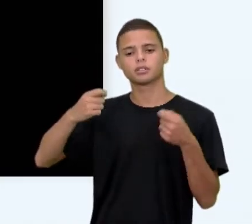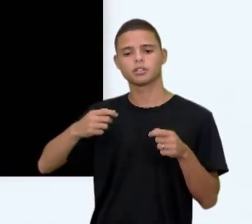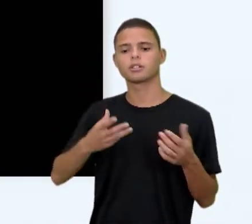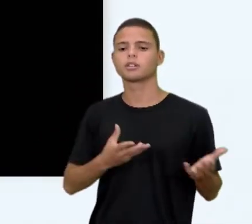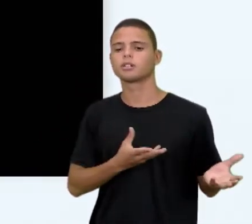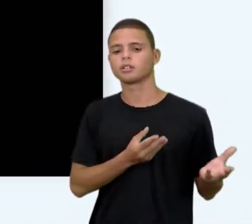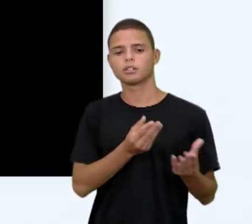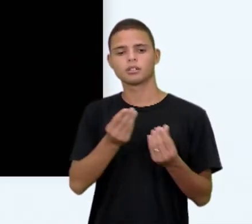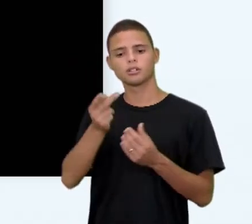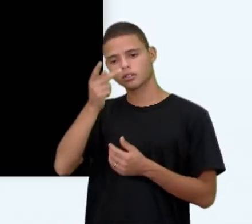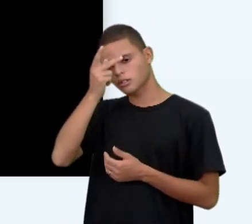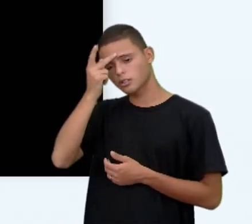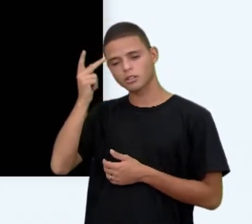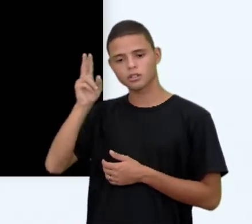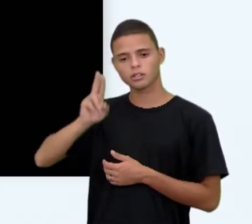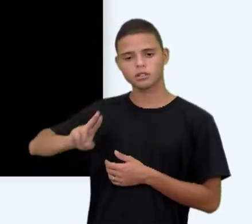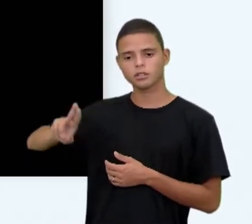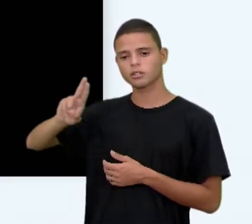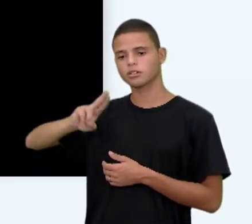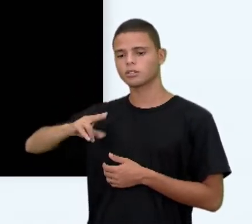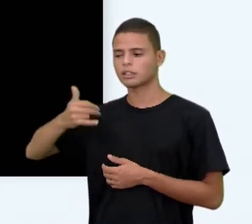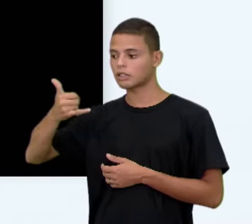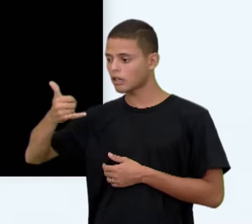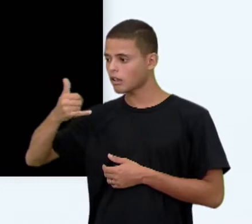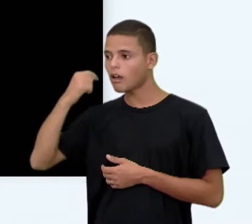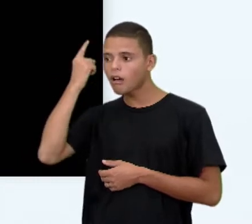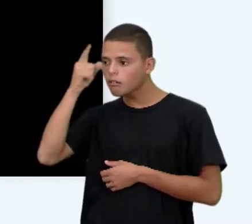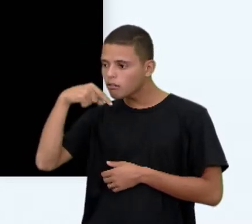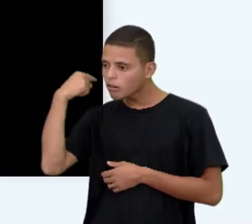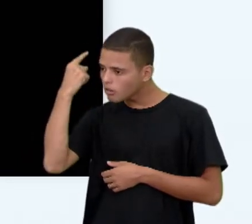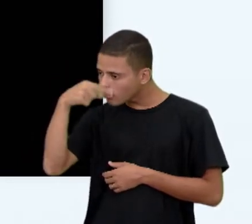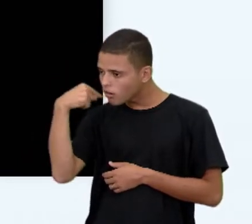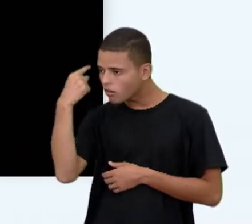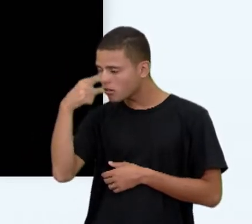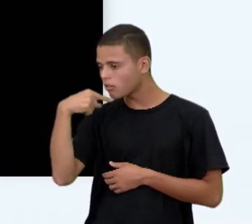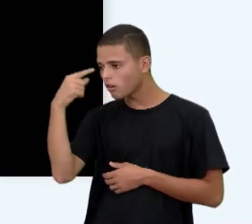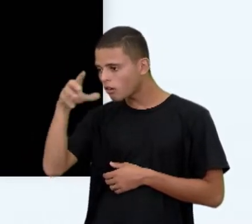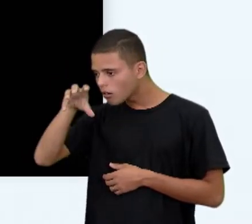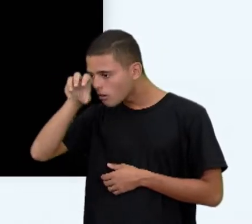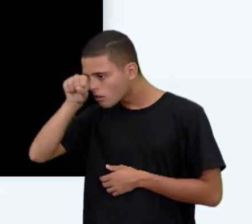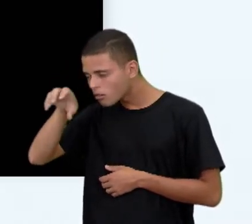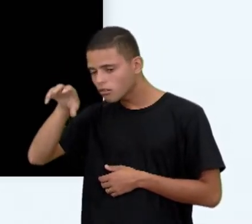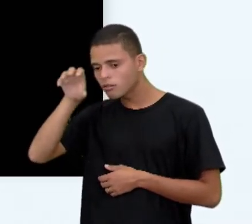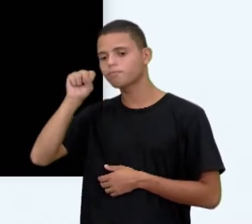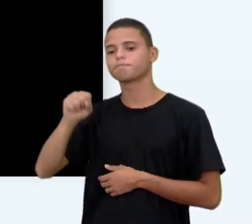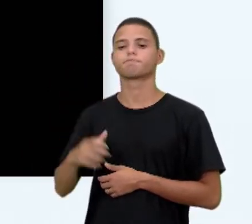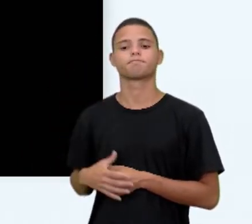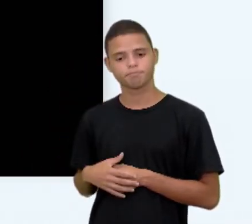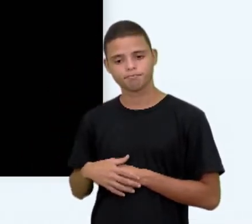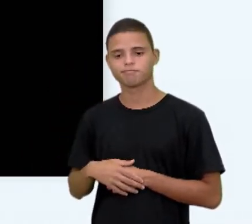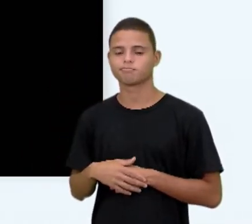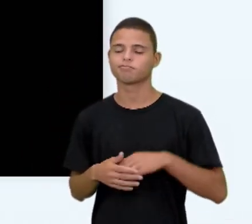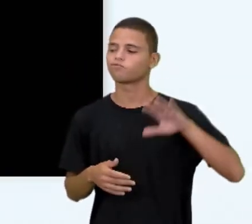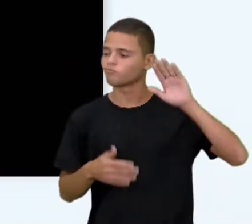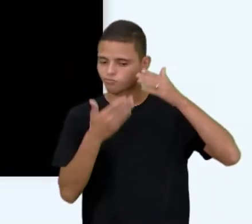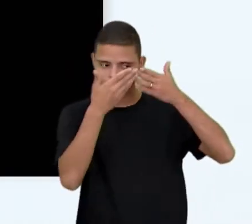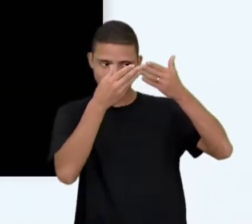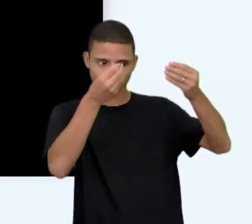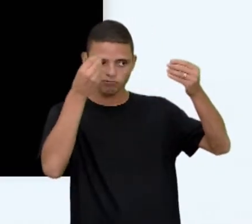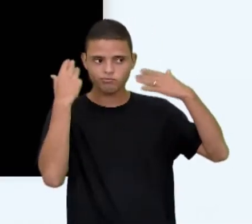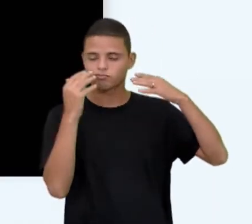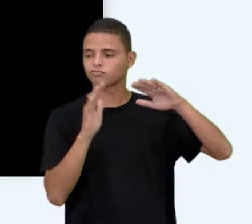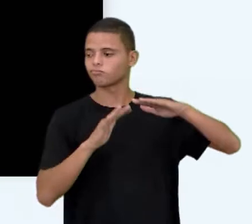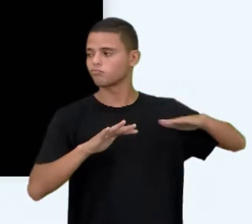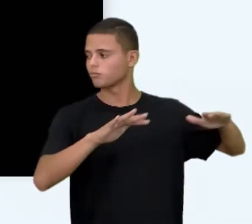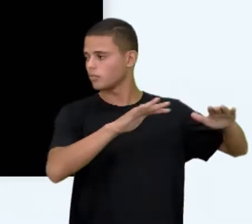muitas pessoas que usam o celular o tempo todo e essas pessoas acabam esquecendo do mundo